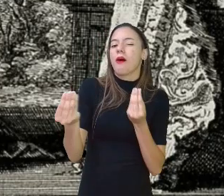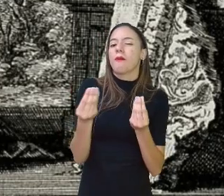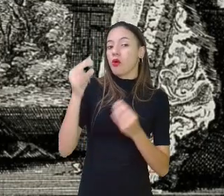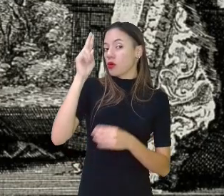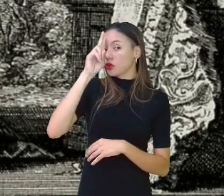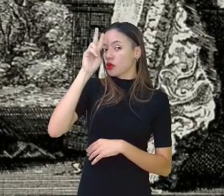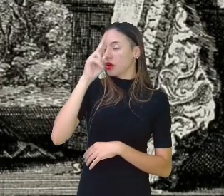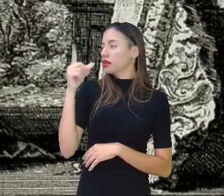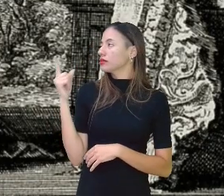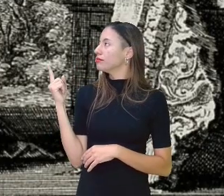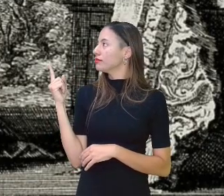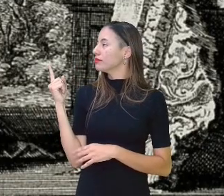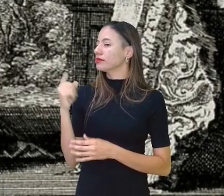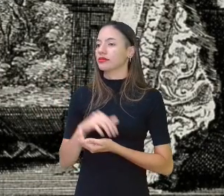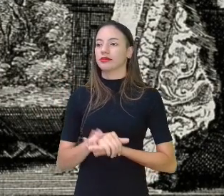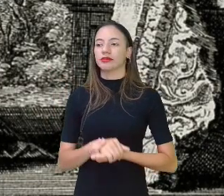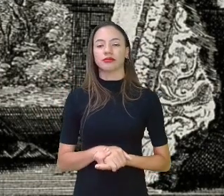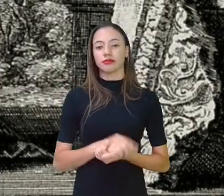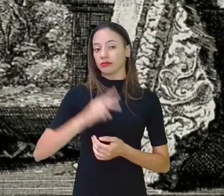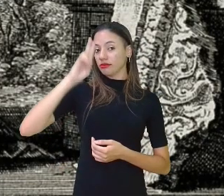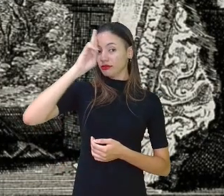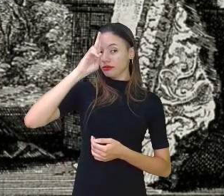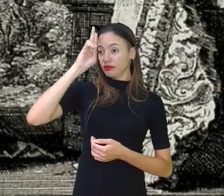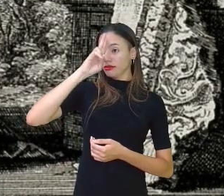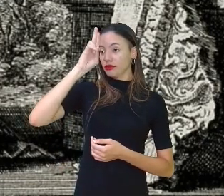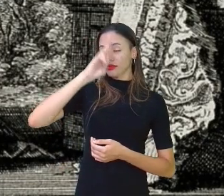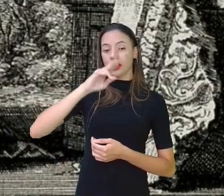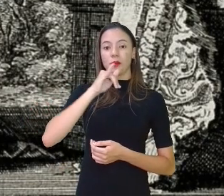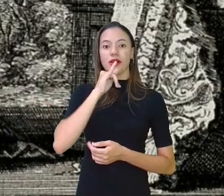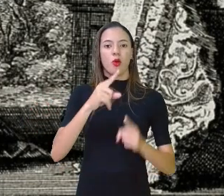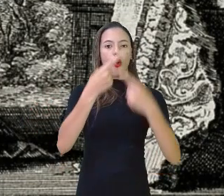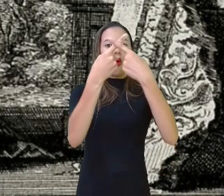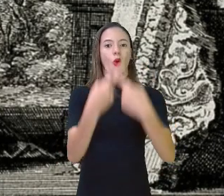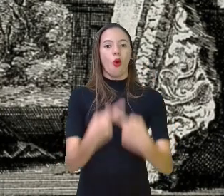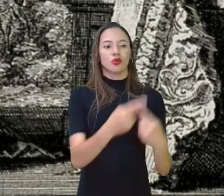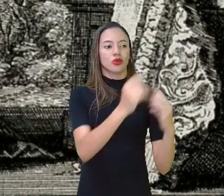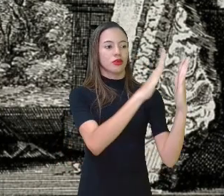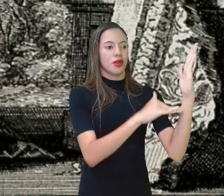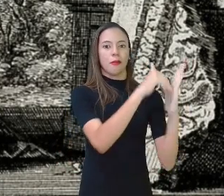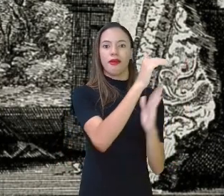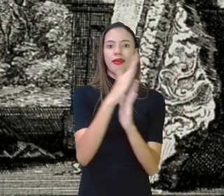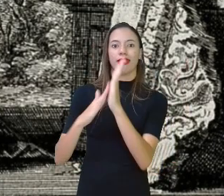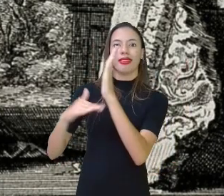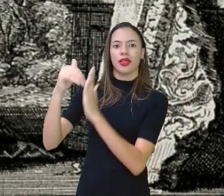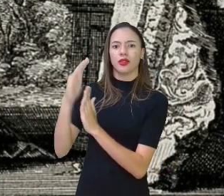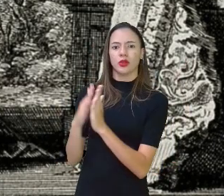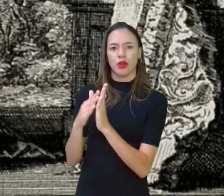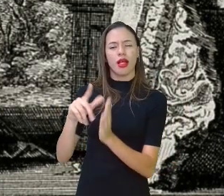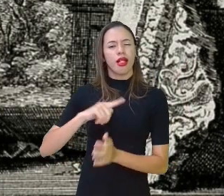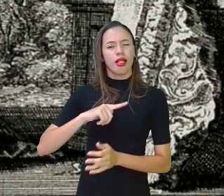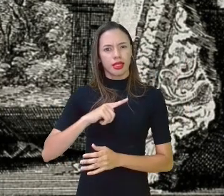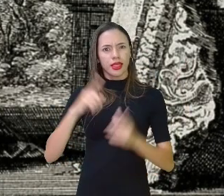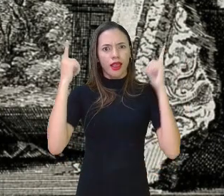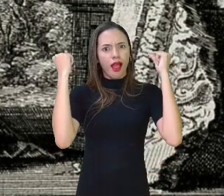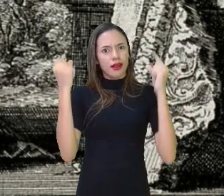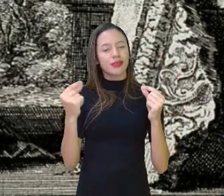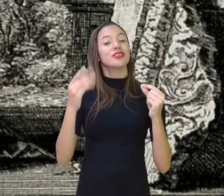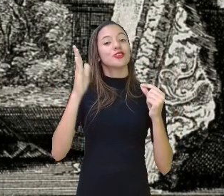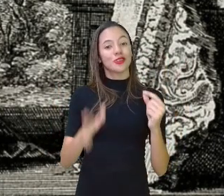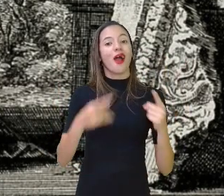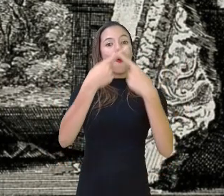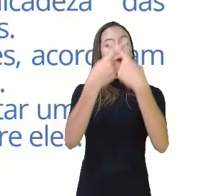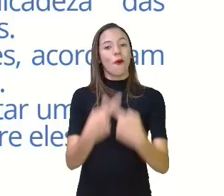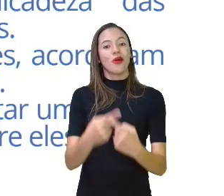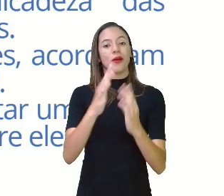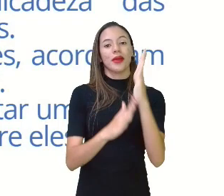Nossa. Então, essa história é a história de um concurso de pintura. Já tinha concurso de pintura na Grécia Antiga, olha.